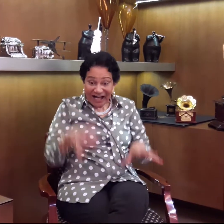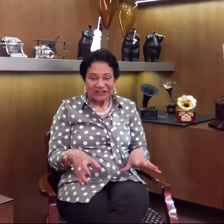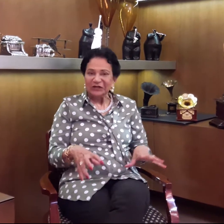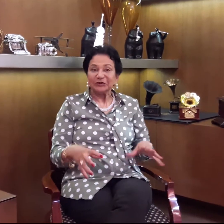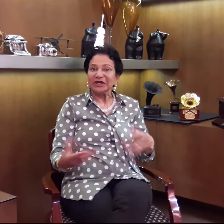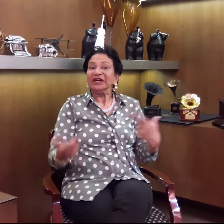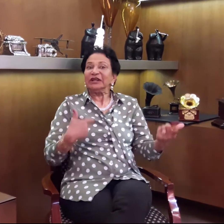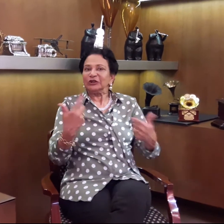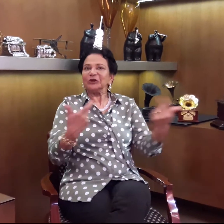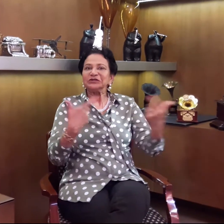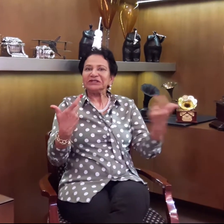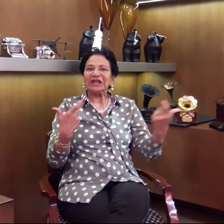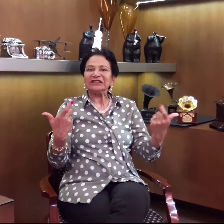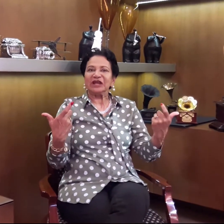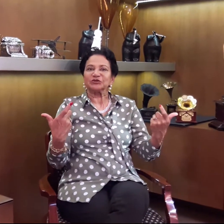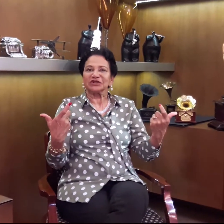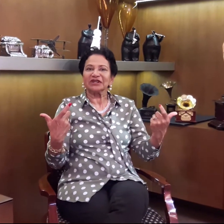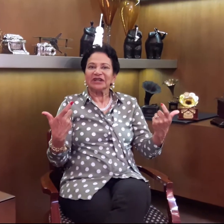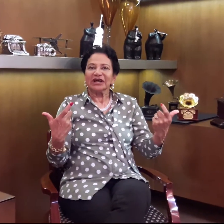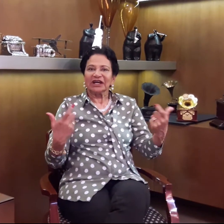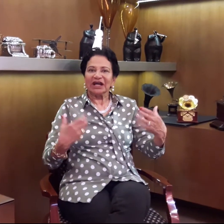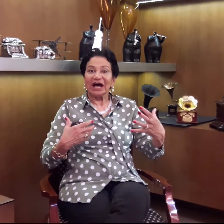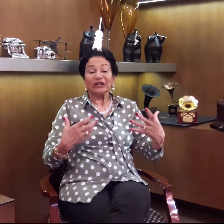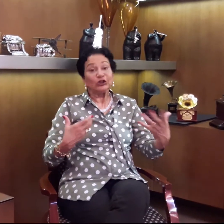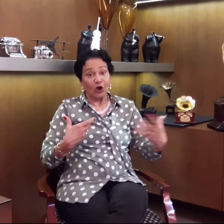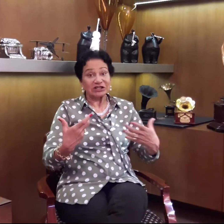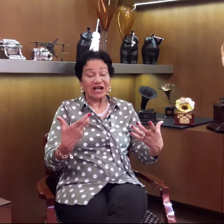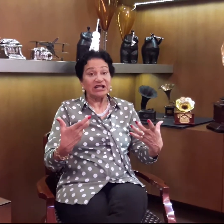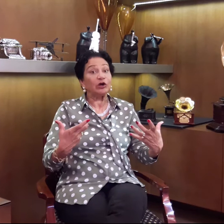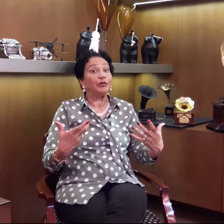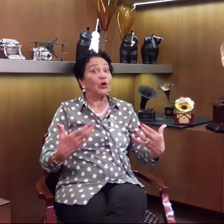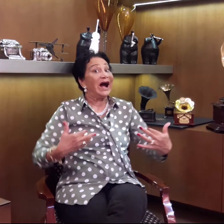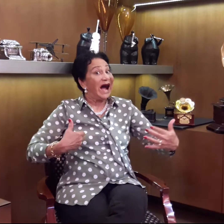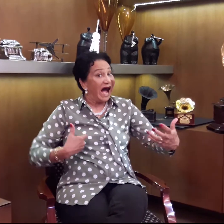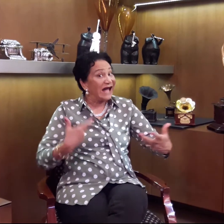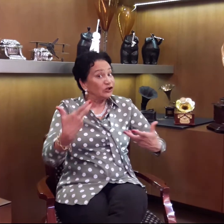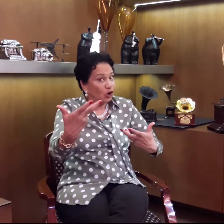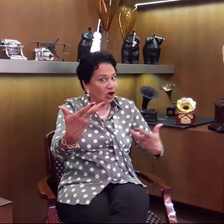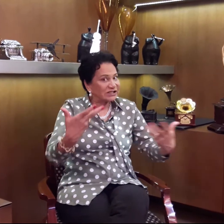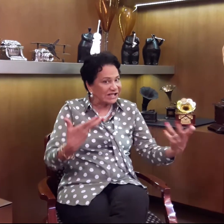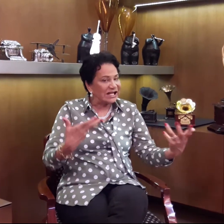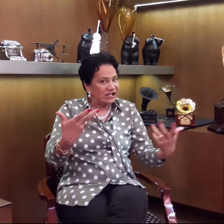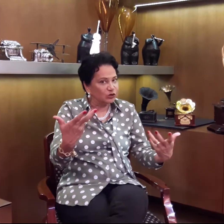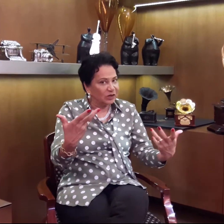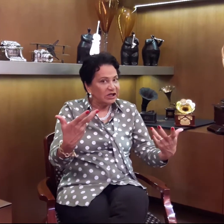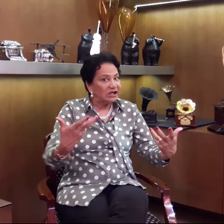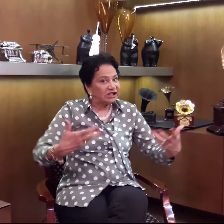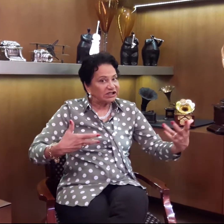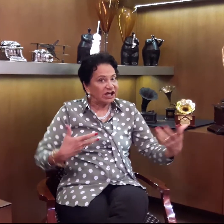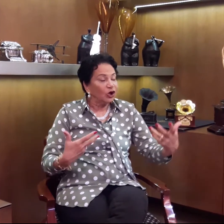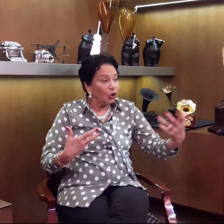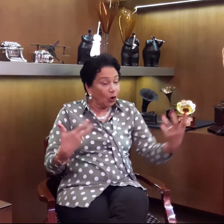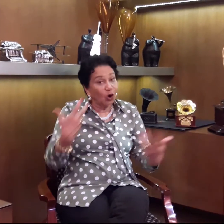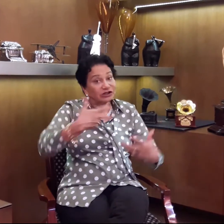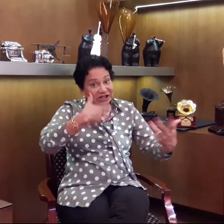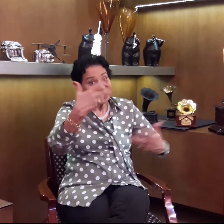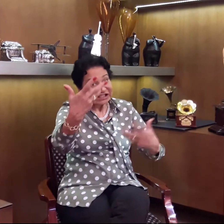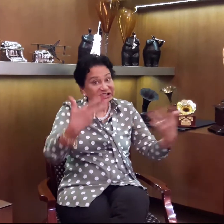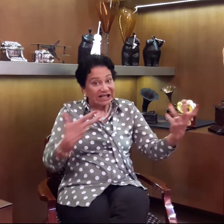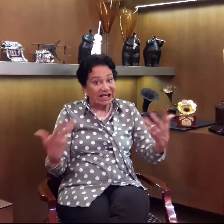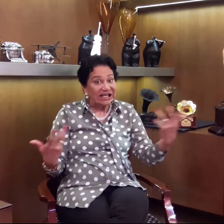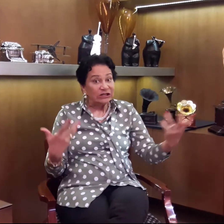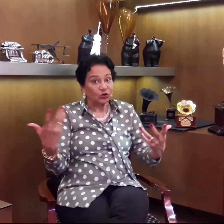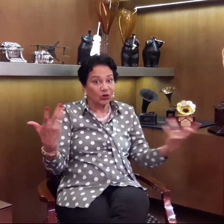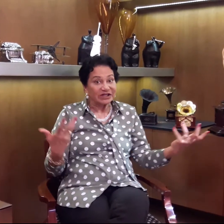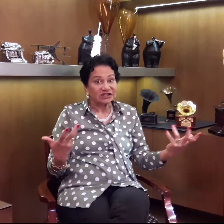jornalistas aqui, porque nós nos entendemos, né? A nossa língua, bom, a nossa língua, que tem